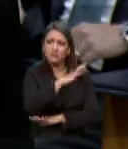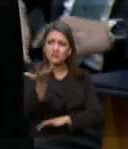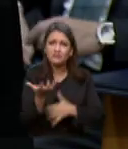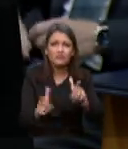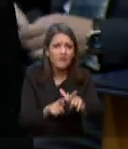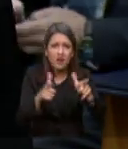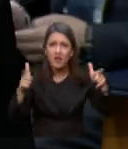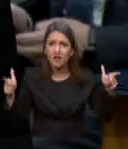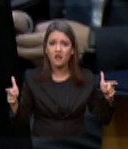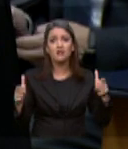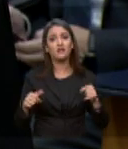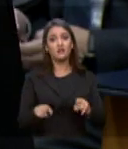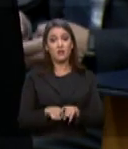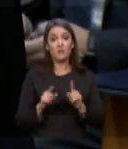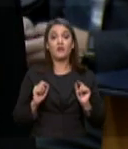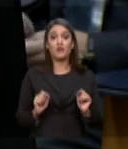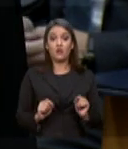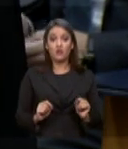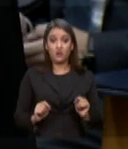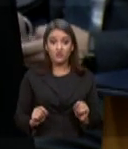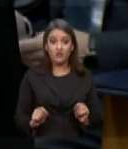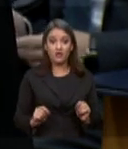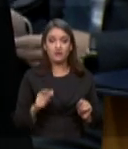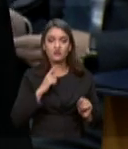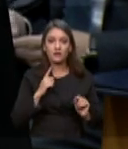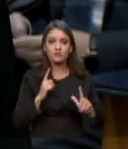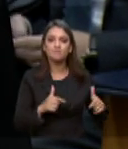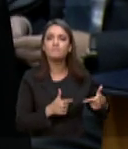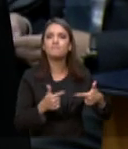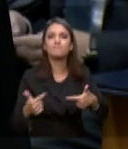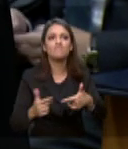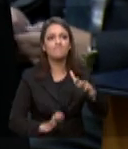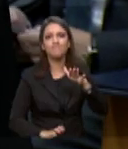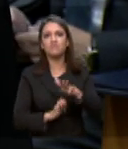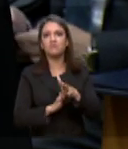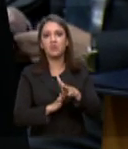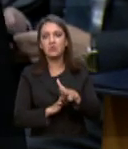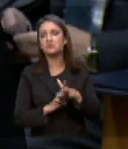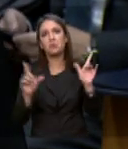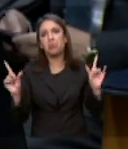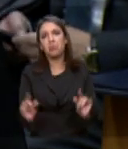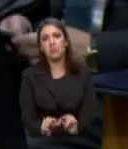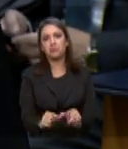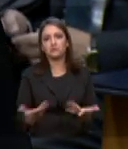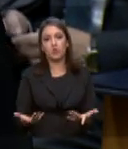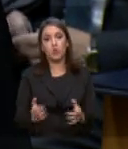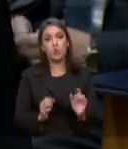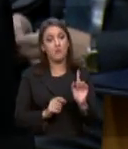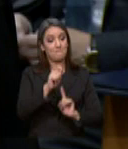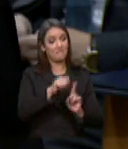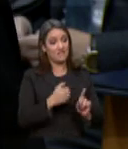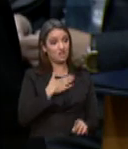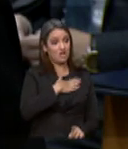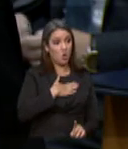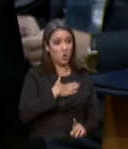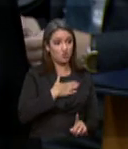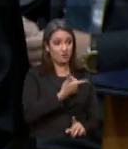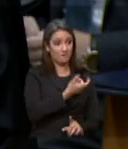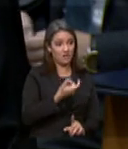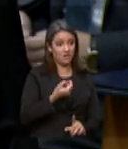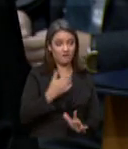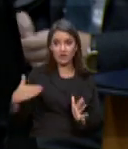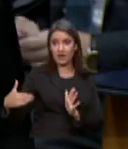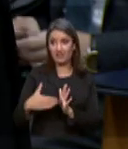desmatamento é justamente a drástica queda da atuação repressiva estatal. No último ano, entre agosto de 2020 e julho de